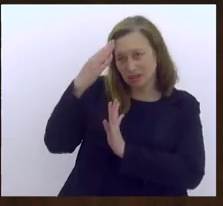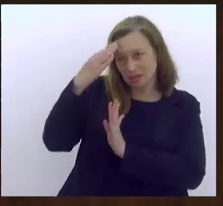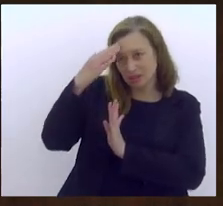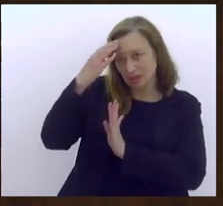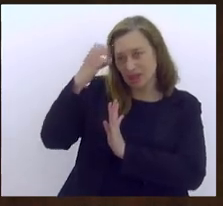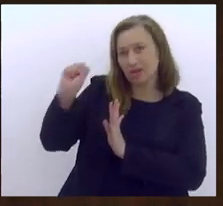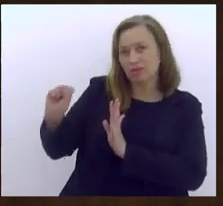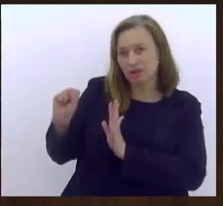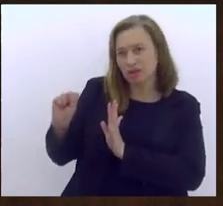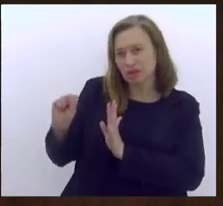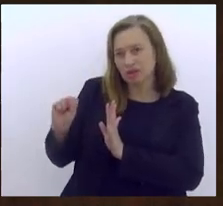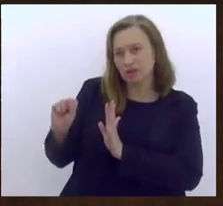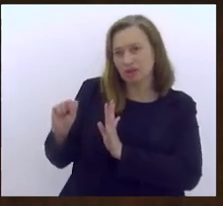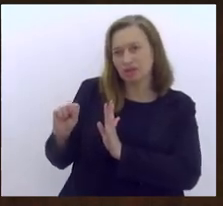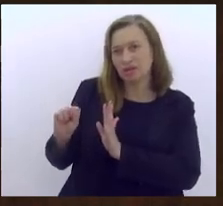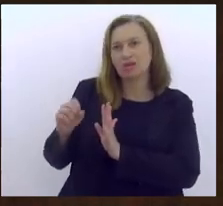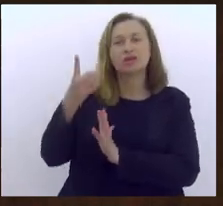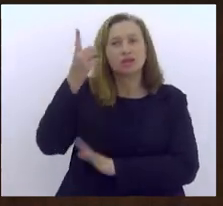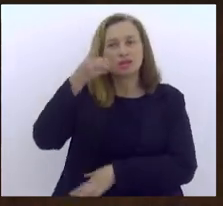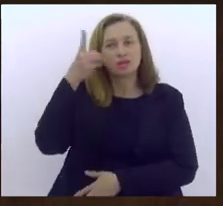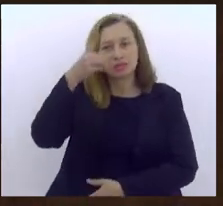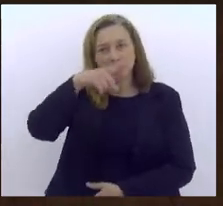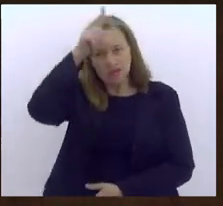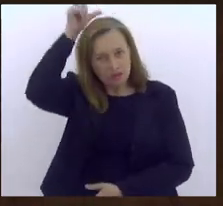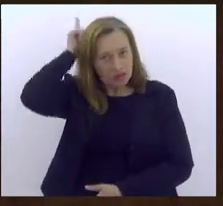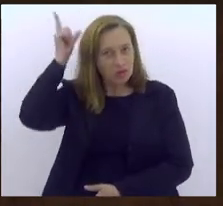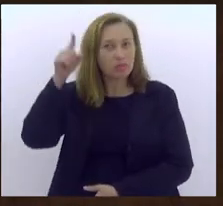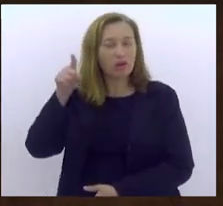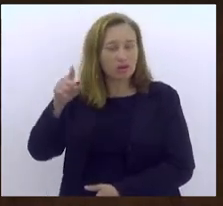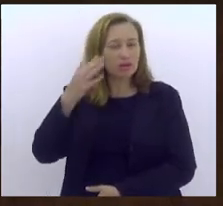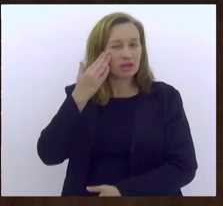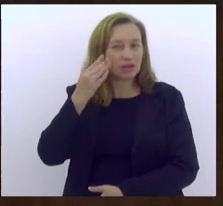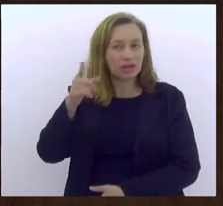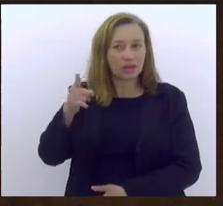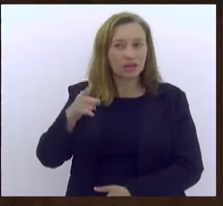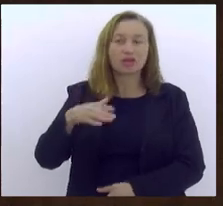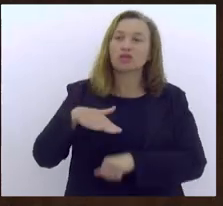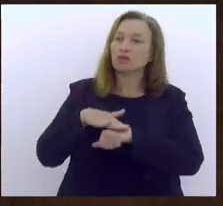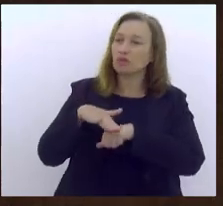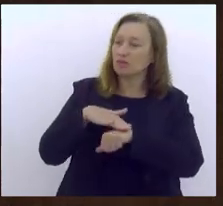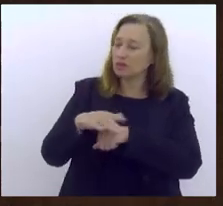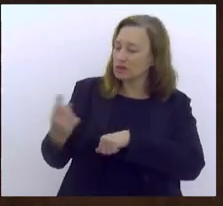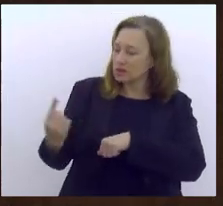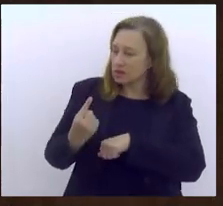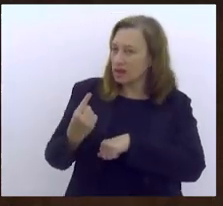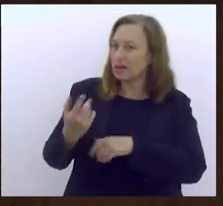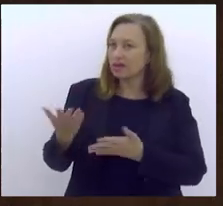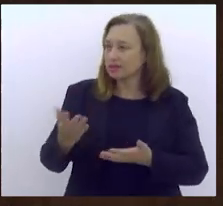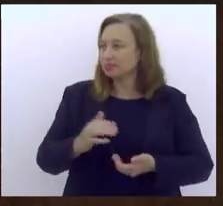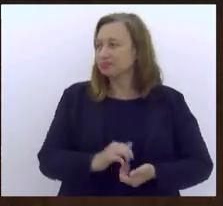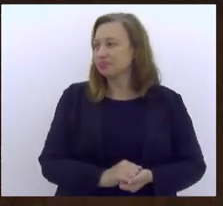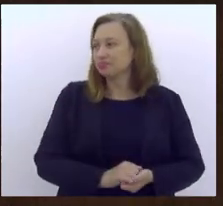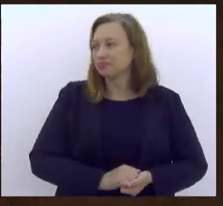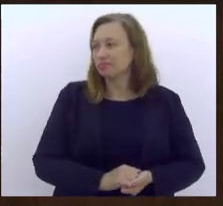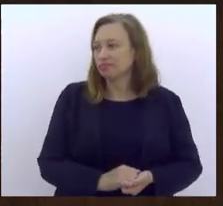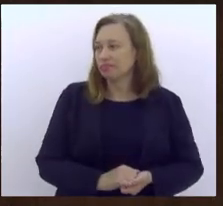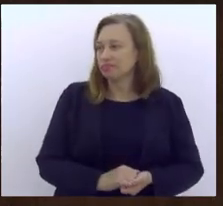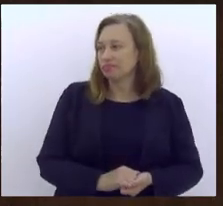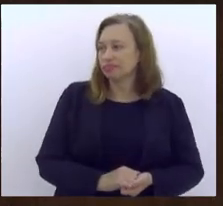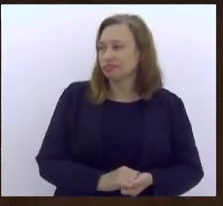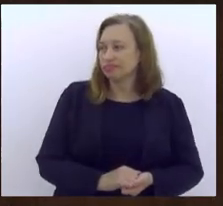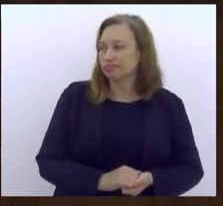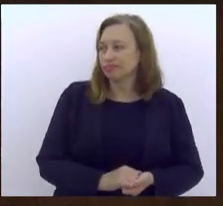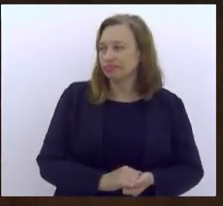Sabedoria. Quem que perdeu, Luiz Paulo? Terceiro ato de cordialidade na sessão de hoje. Veio conversar. Luiz de Paz. Queria